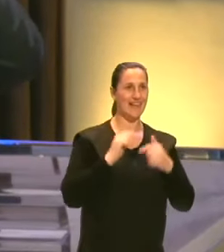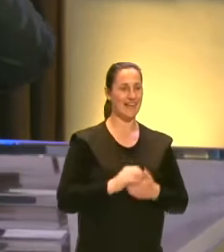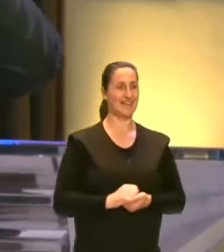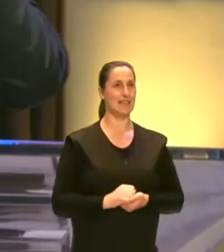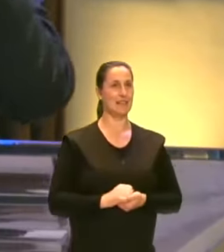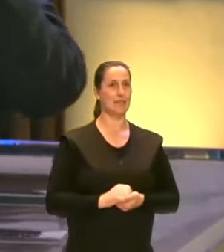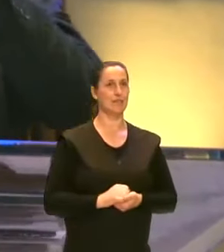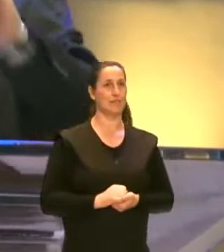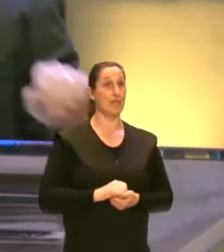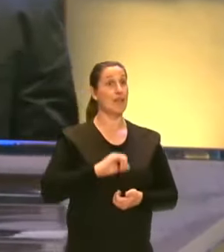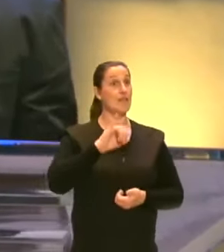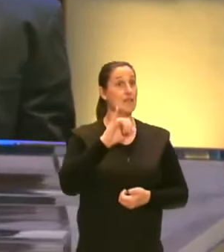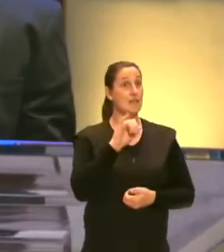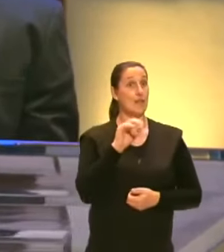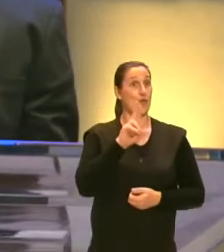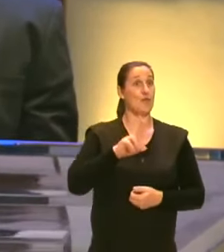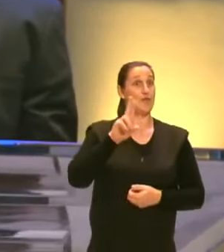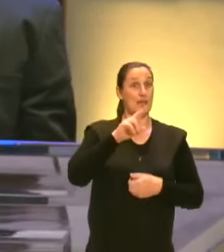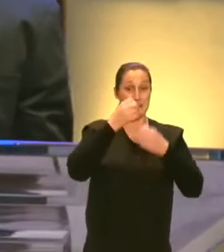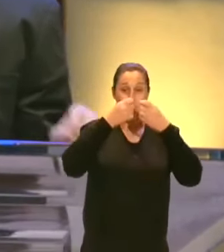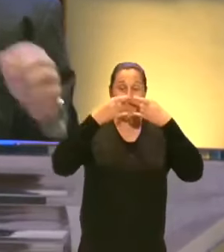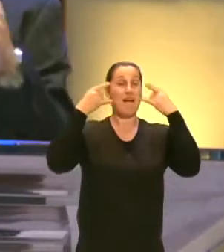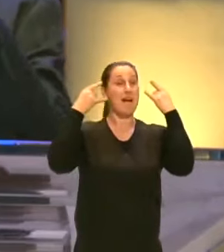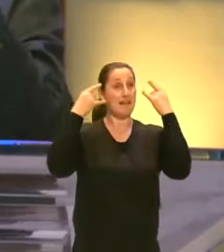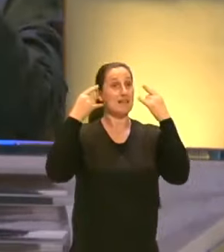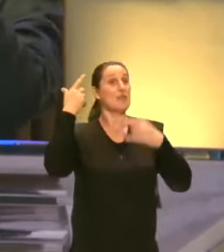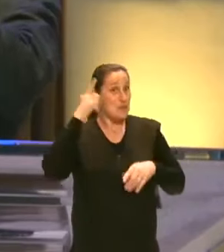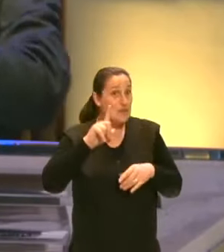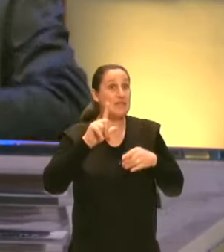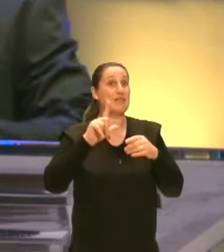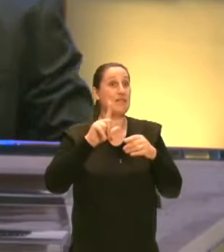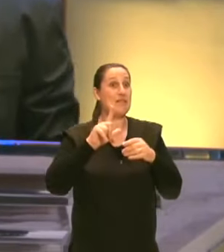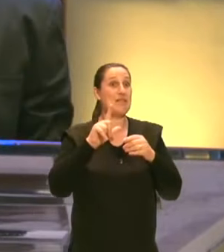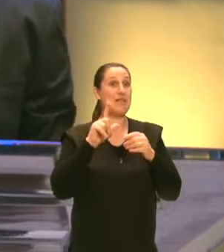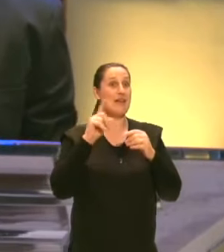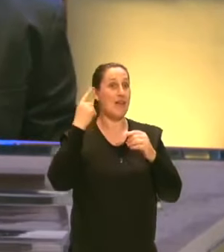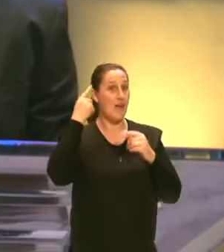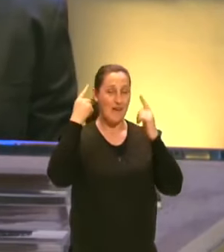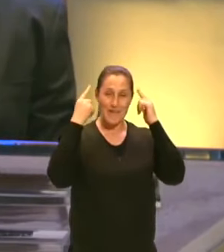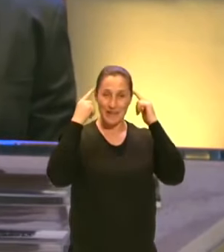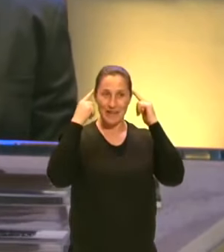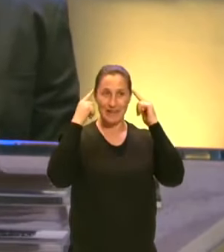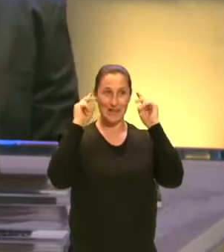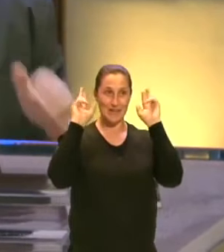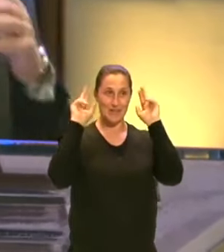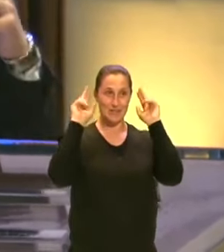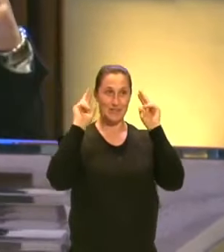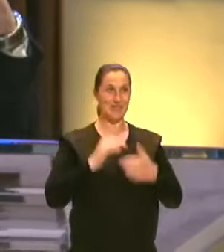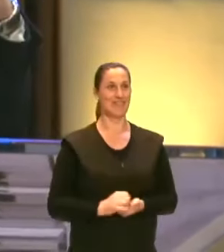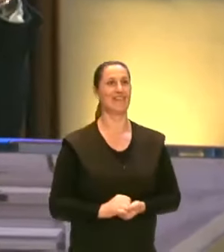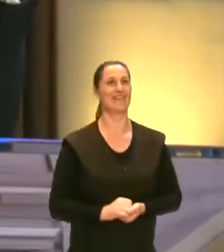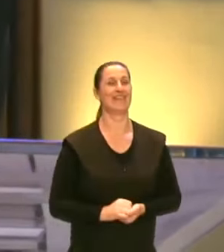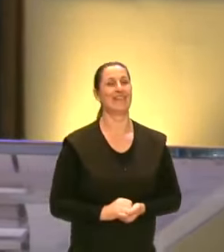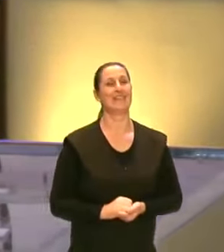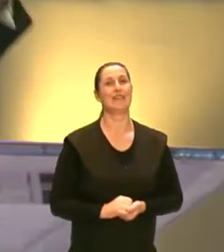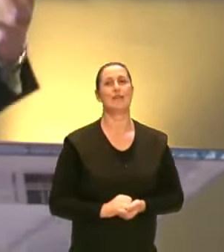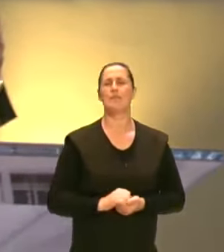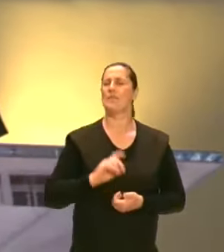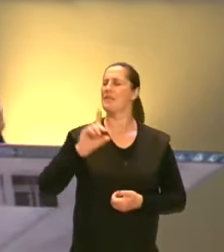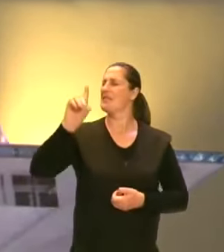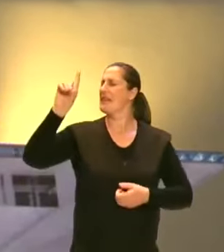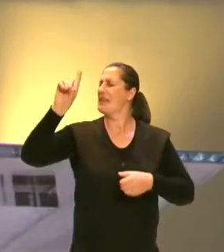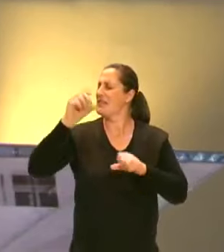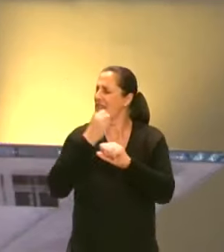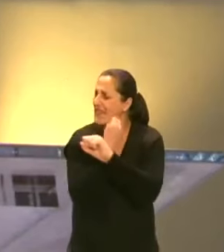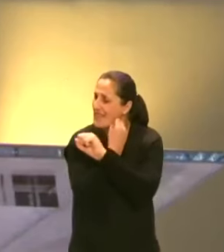né? Mexer as orelhas. E eu falo, como Deus é criativo. Como Deus é